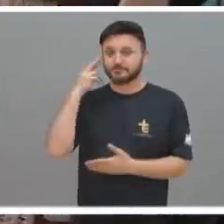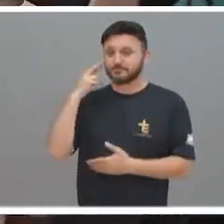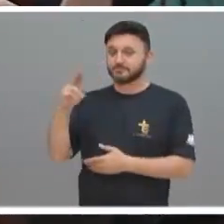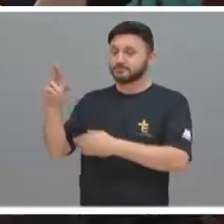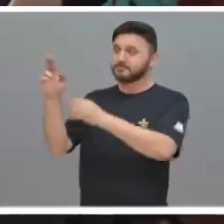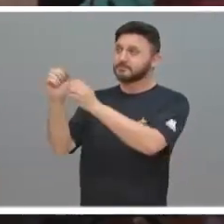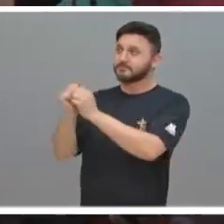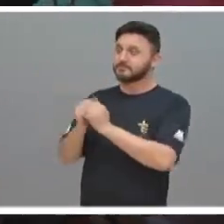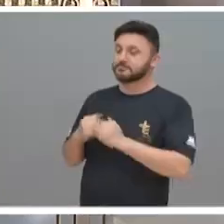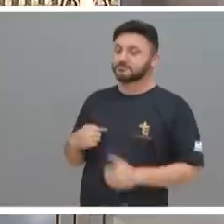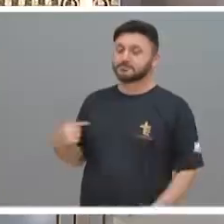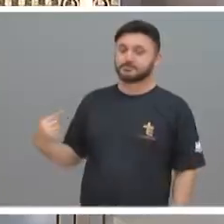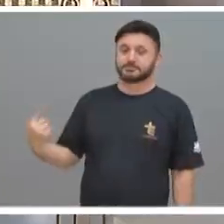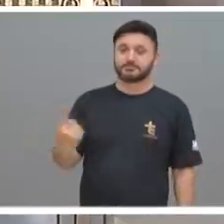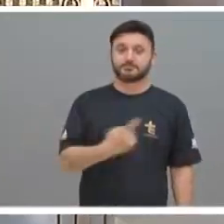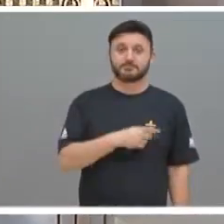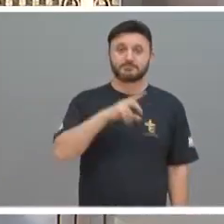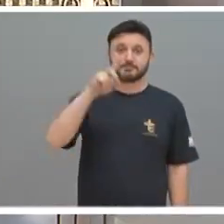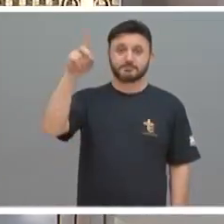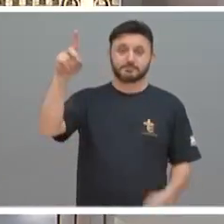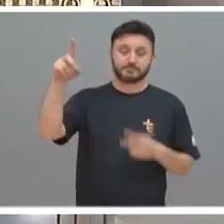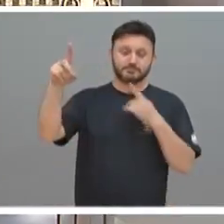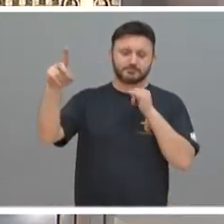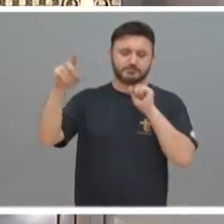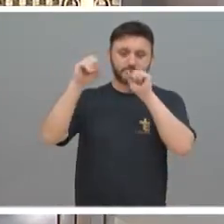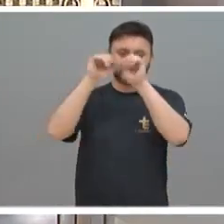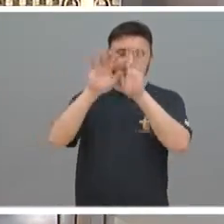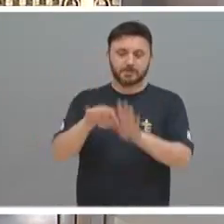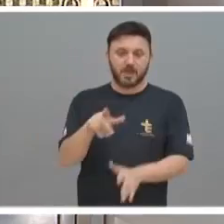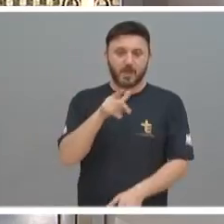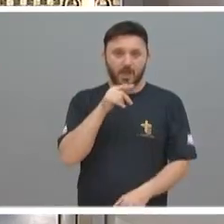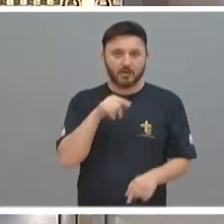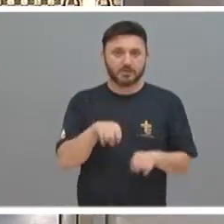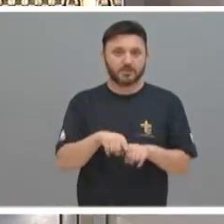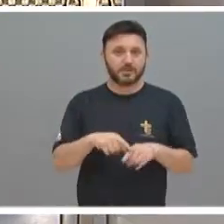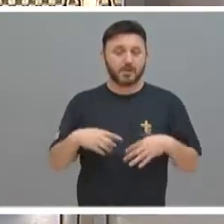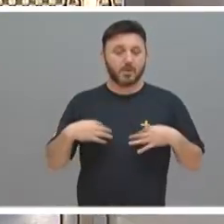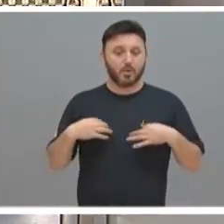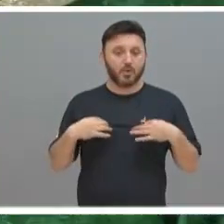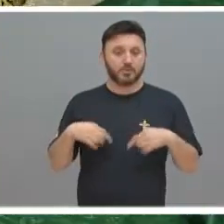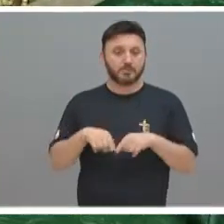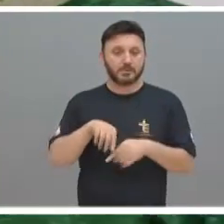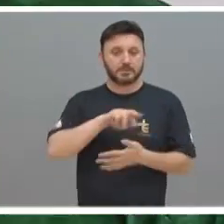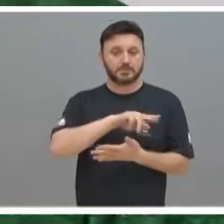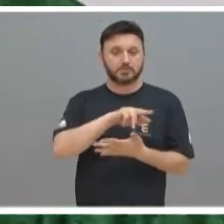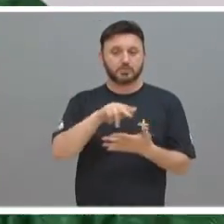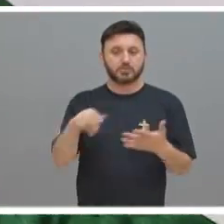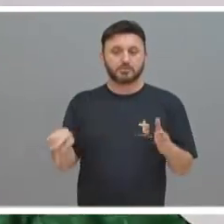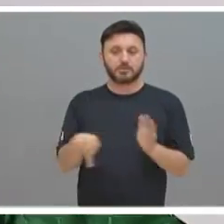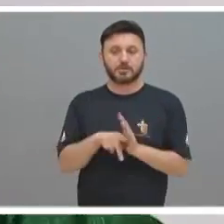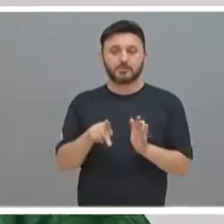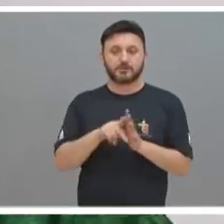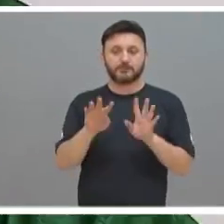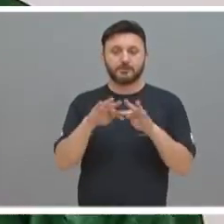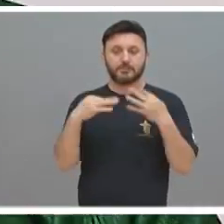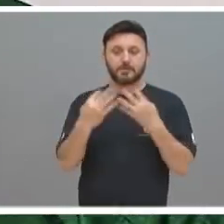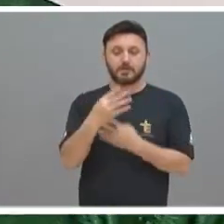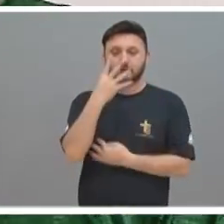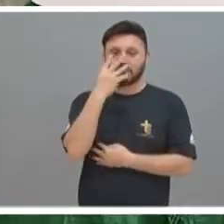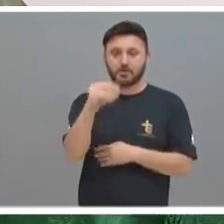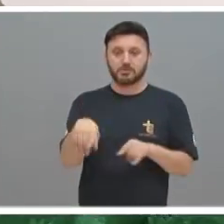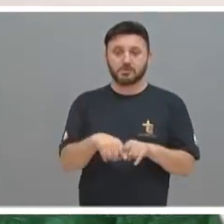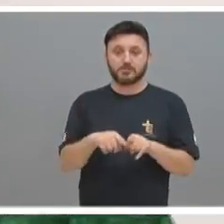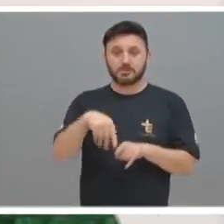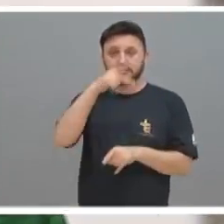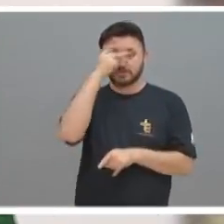está no meio de nós. Abençoai, Senhor, a água, a roupa, os objetos, as fotos de família. Abençoai os que estão